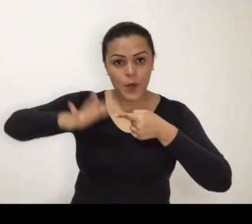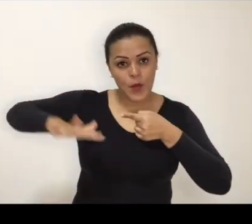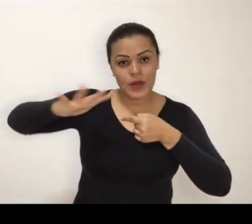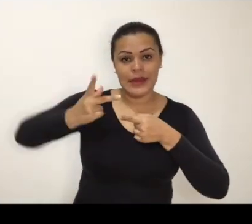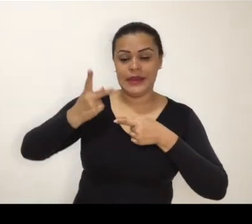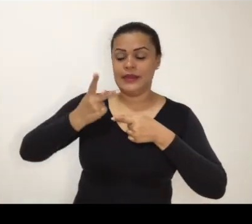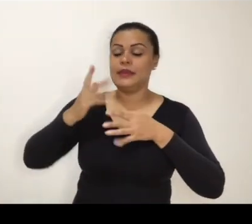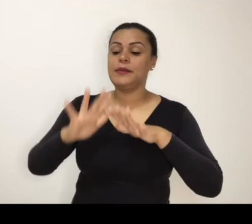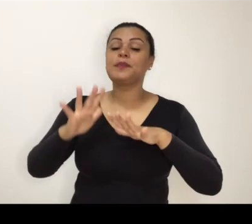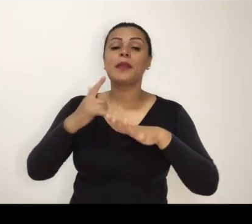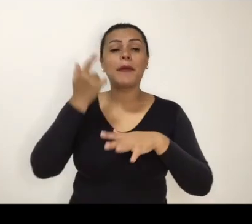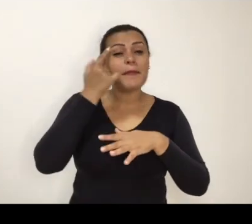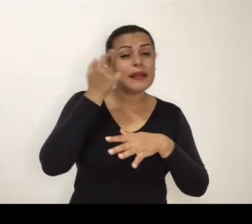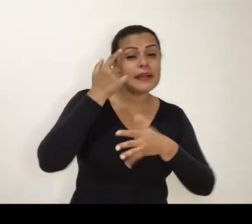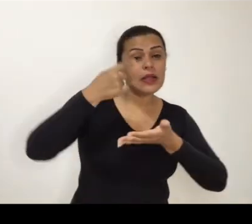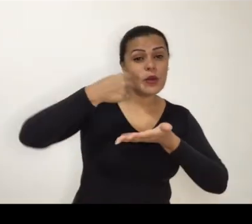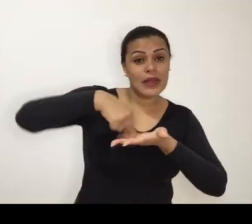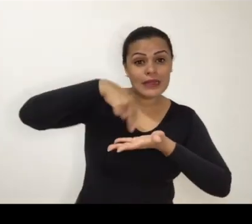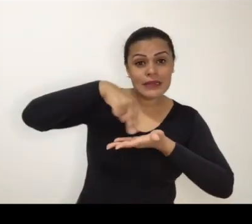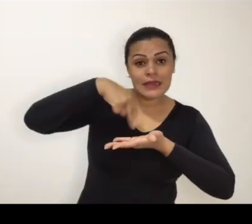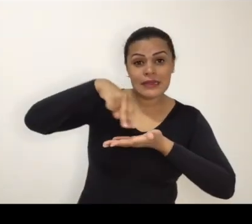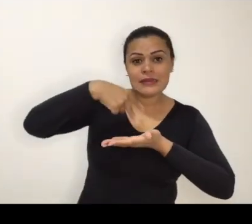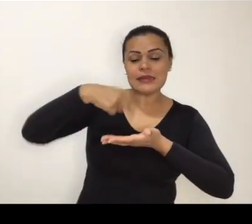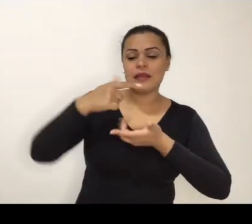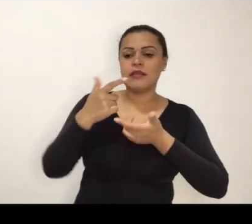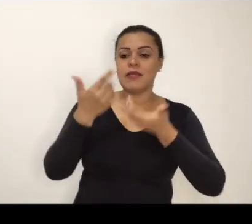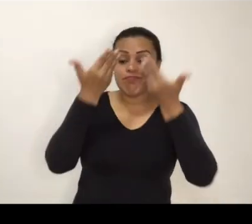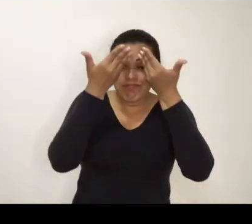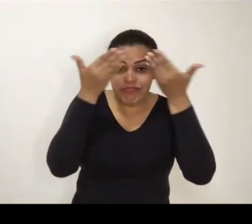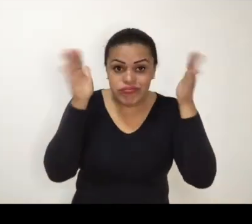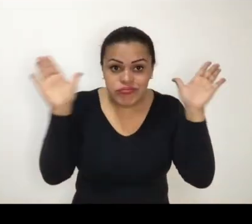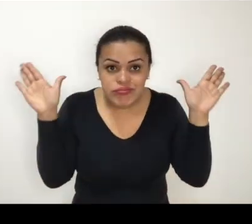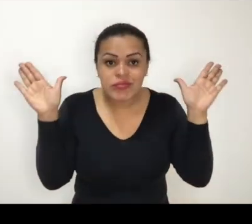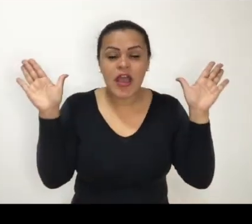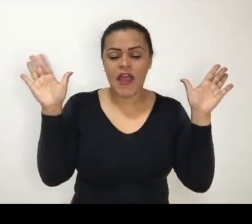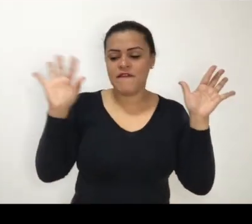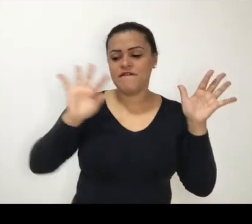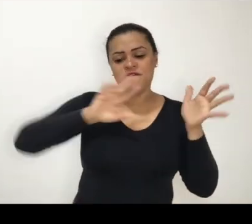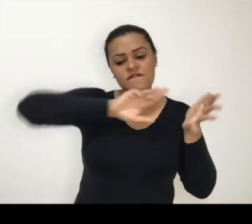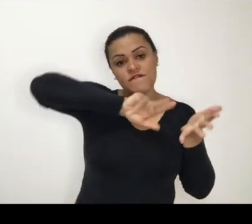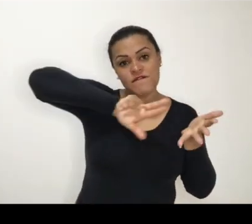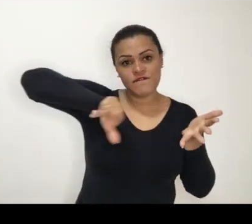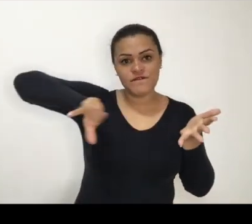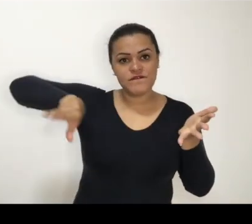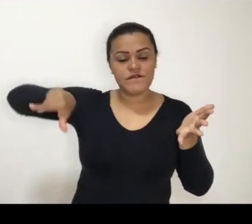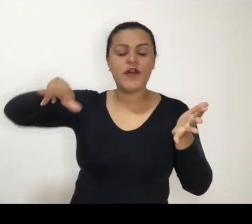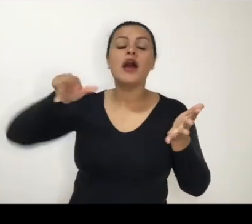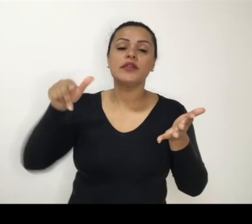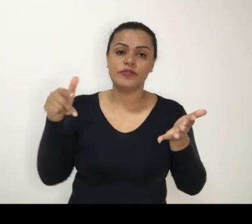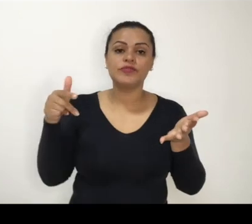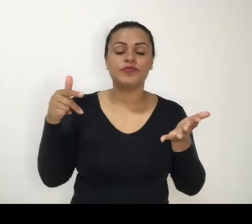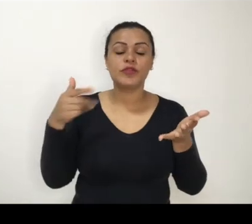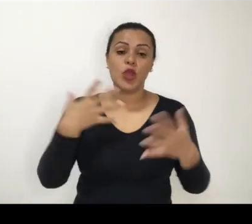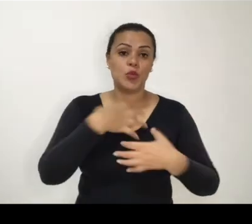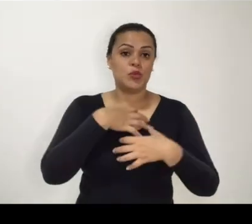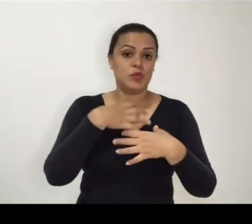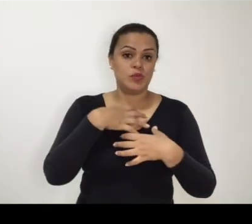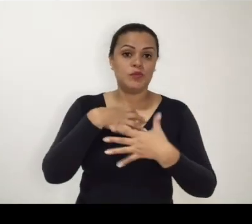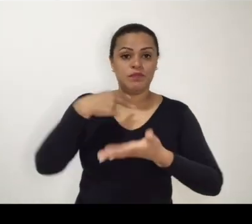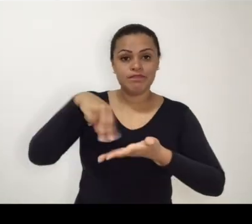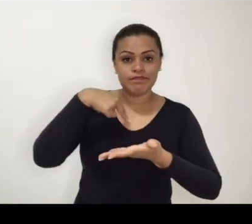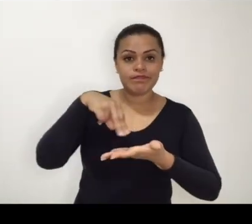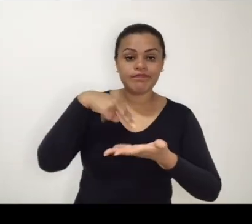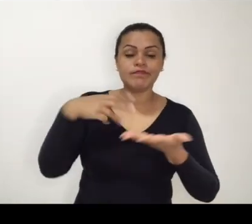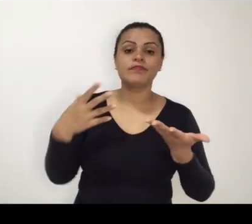muito ampla, né, e acolhendo também, né, esses diversos modos de fazer. A Karina, por exemplo, ela